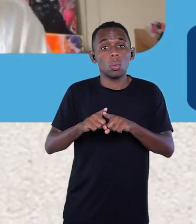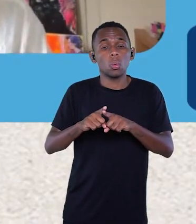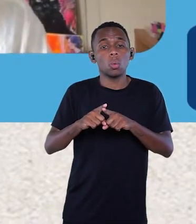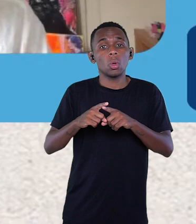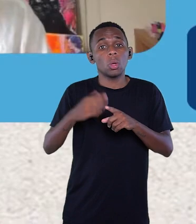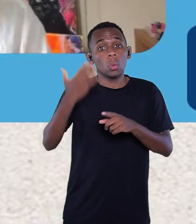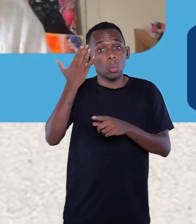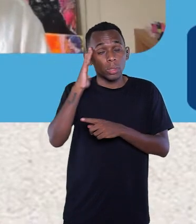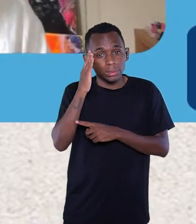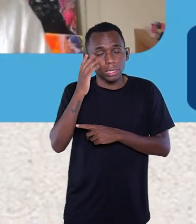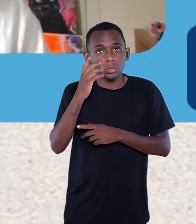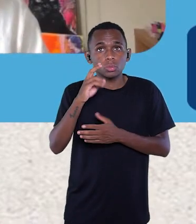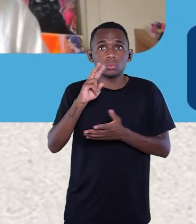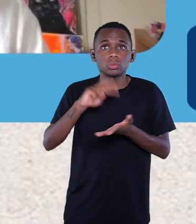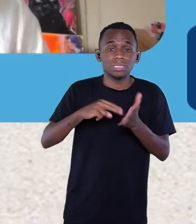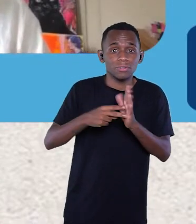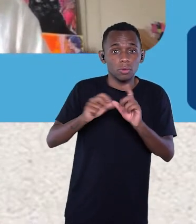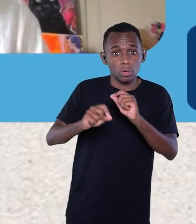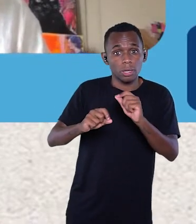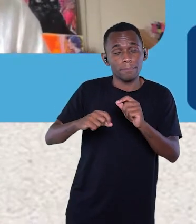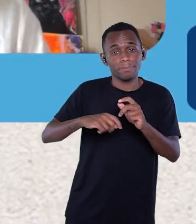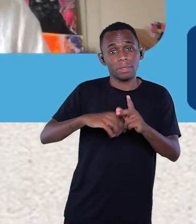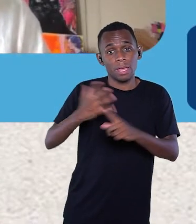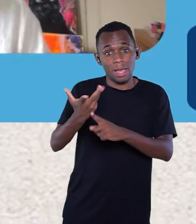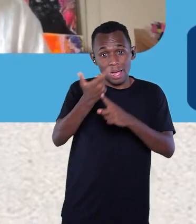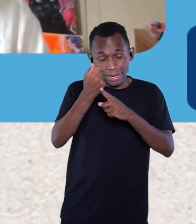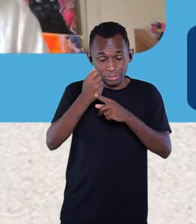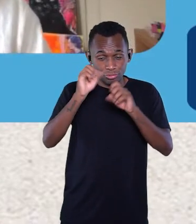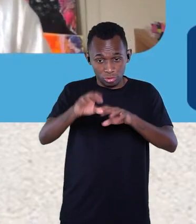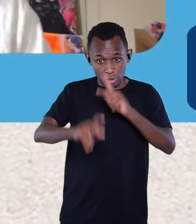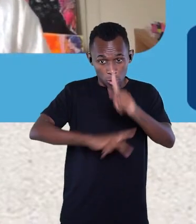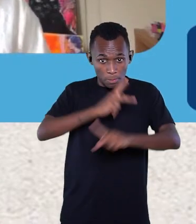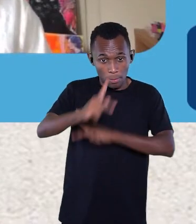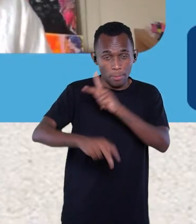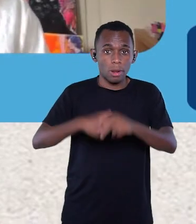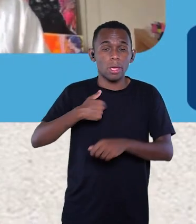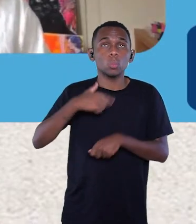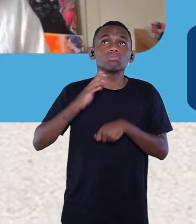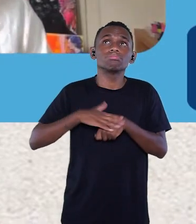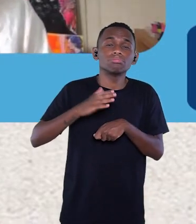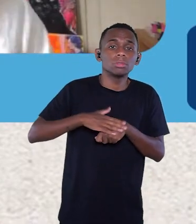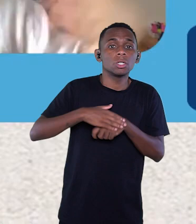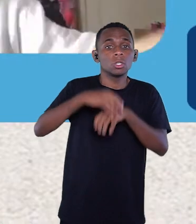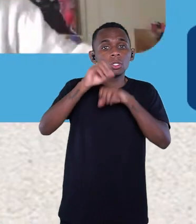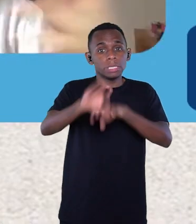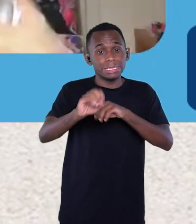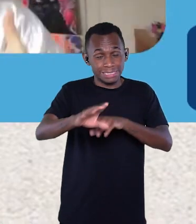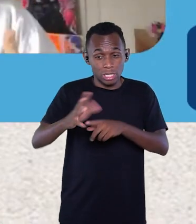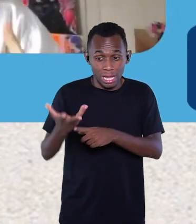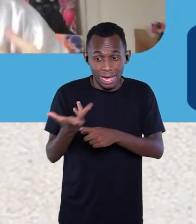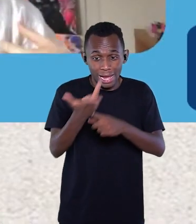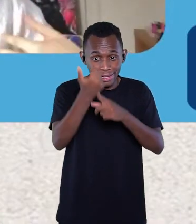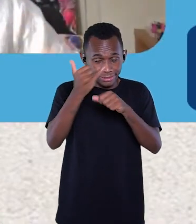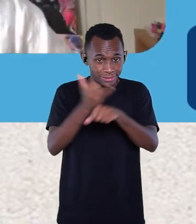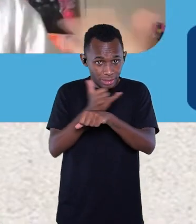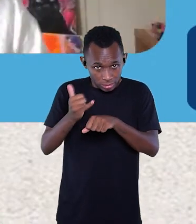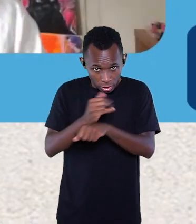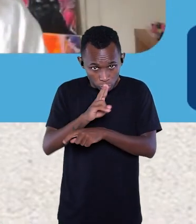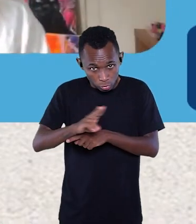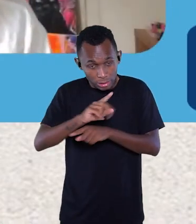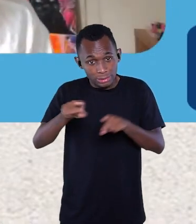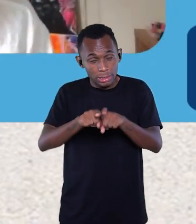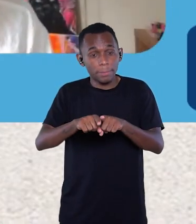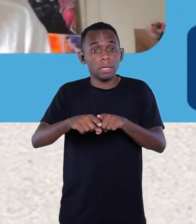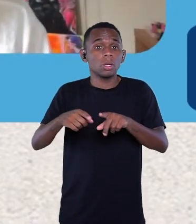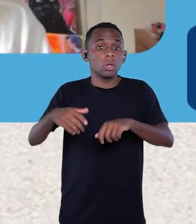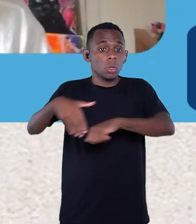entendo como, nesse sentido, como arte educadora popular, né? Eu acho que eu sou uma educadora que usa a arte, assim, e o